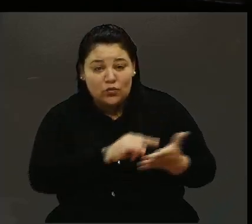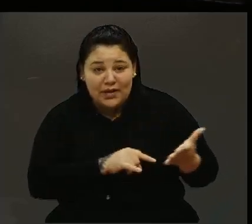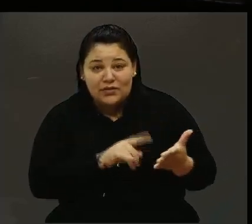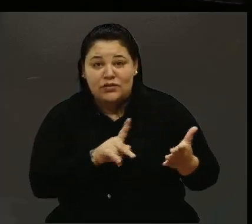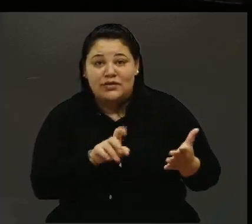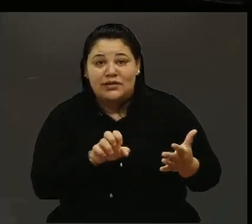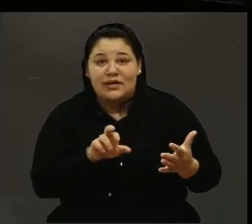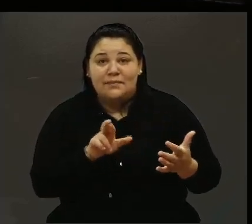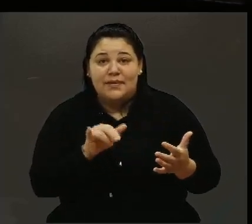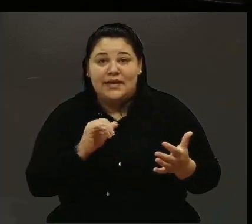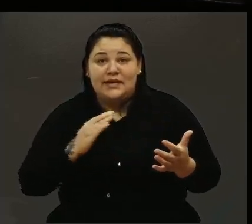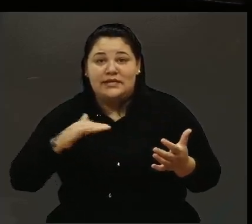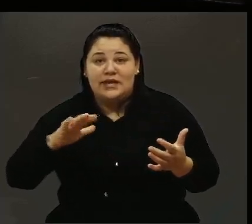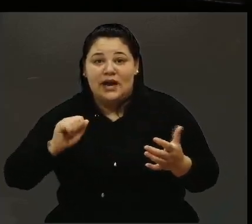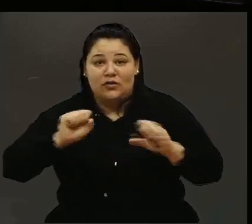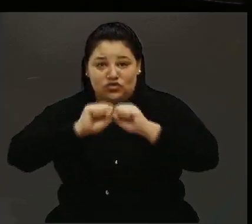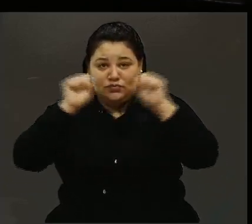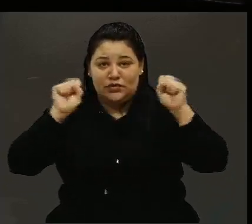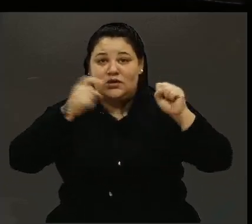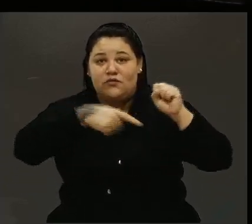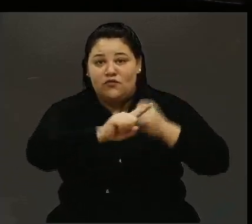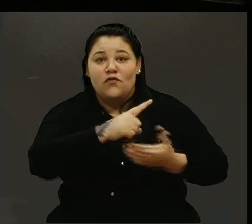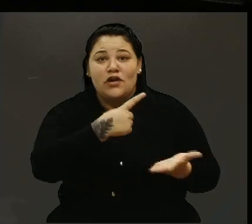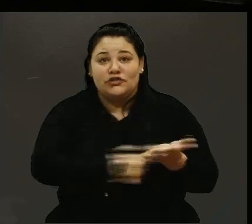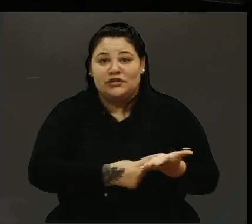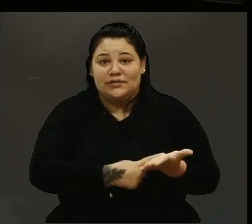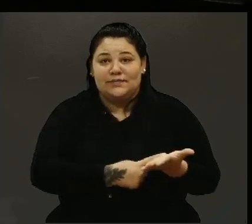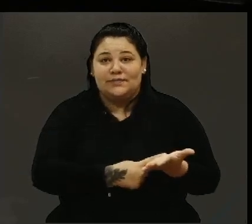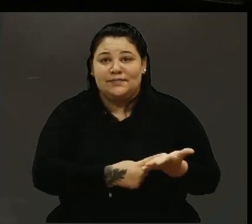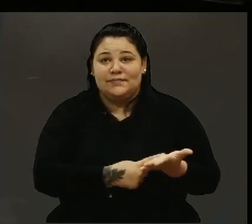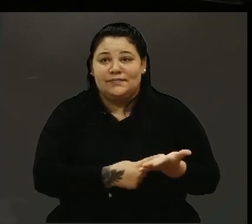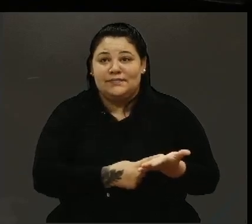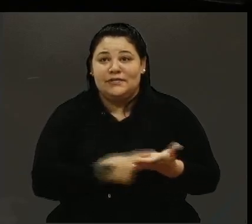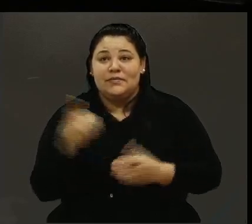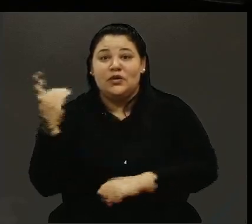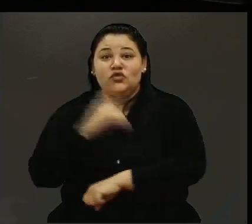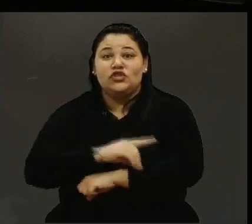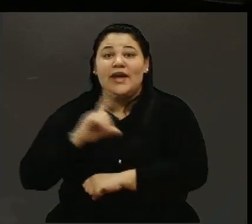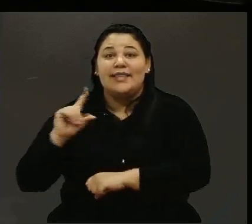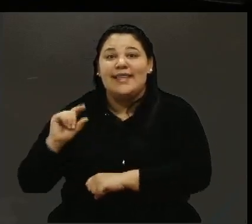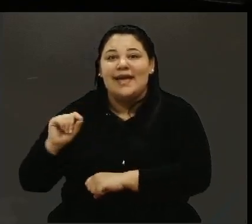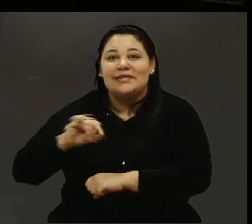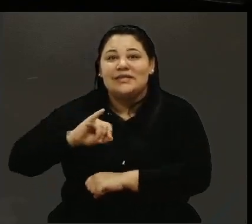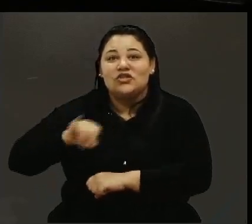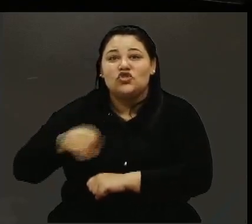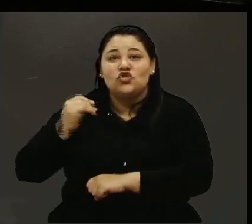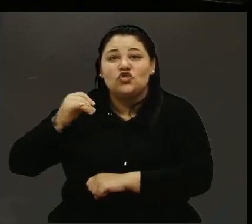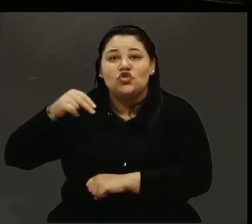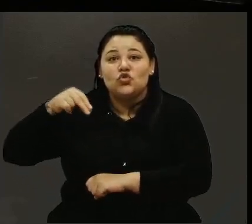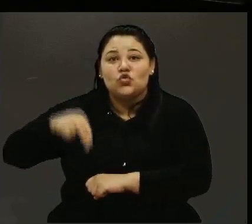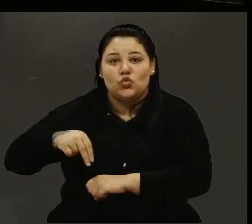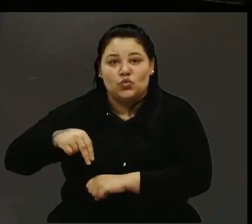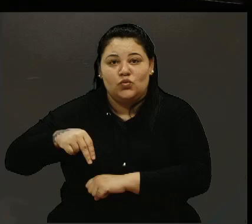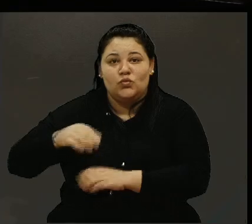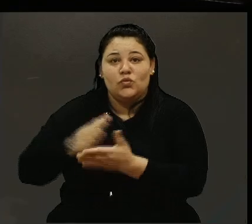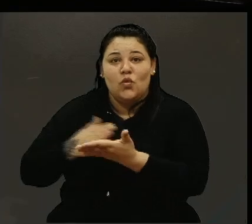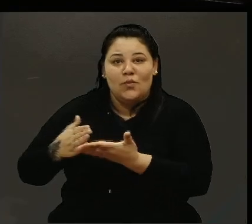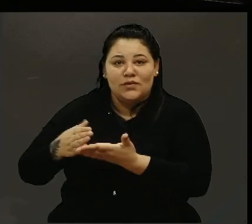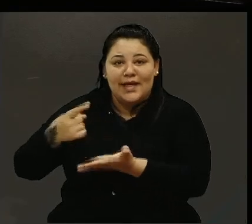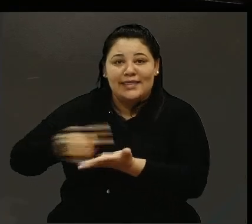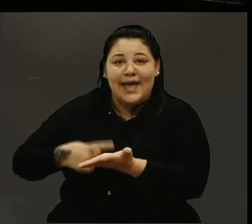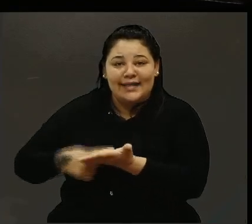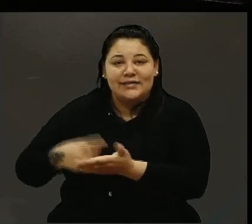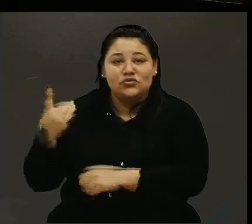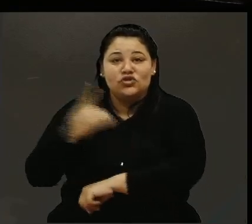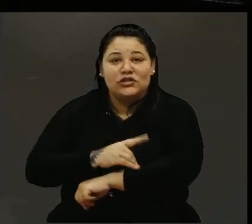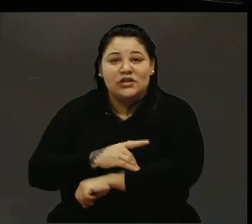agendar 3 perícias, As perícias em Caxias estão sendo agendadas para o dia 10 de junho, a partir do dia 10 de junho, enquanto outros